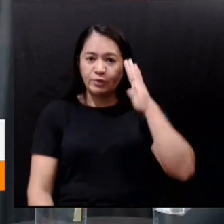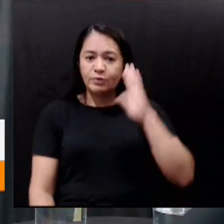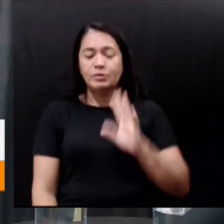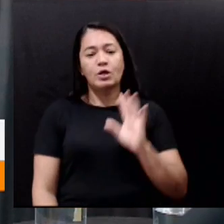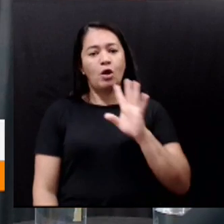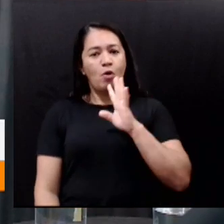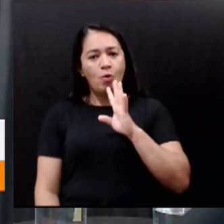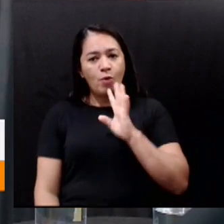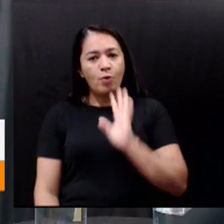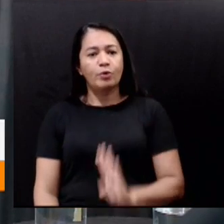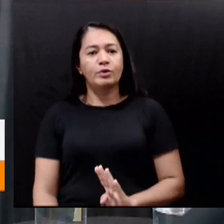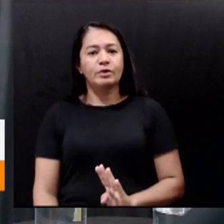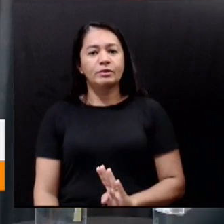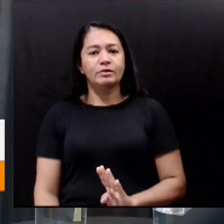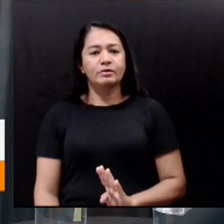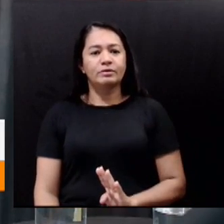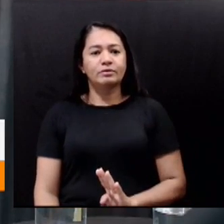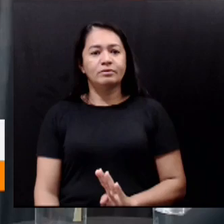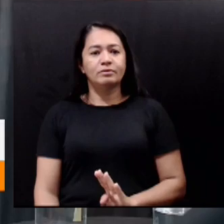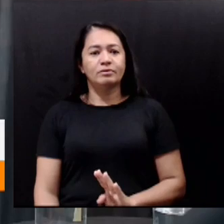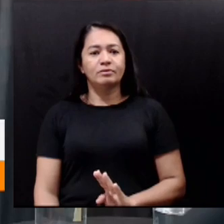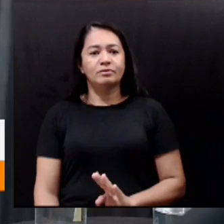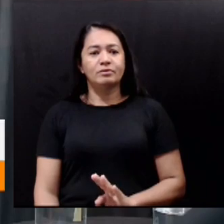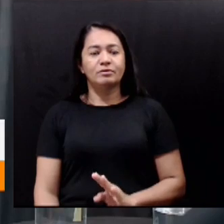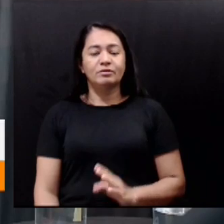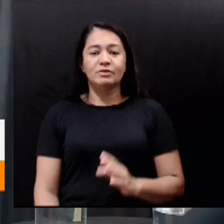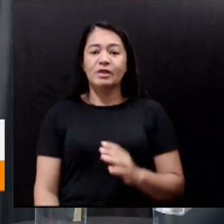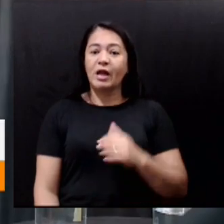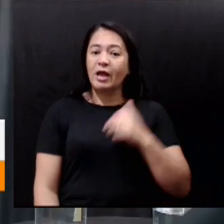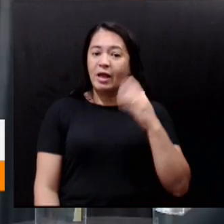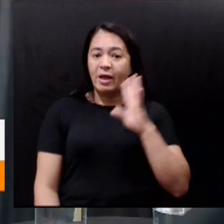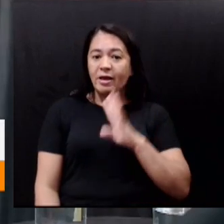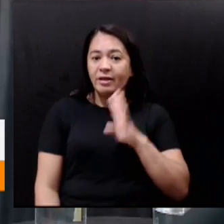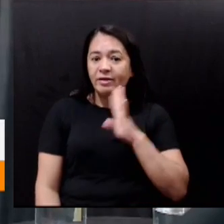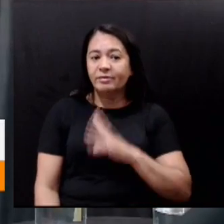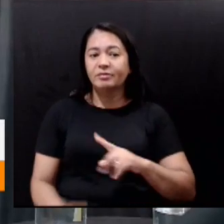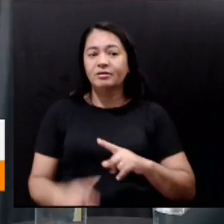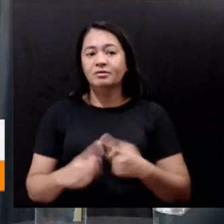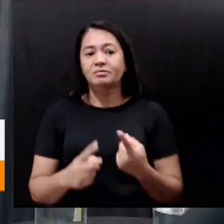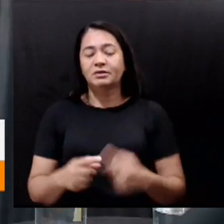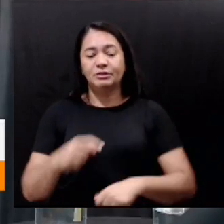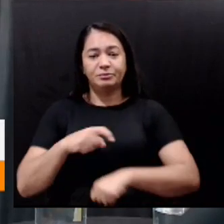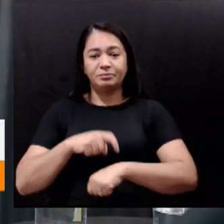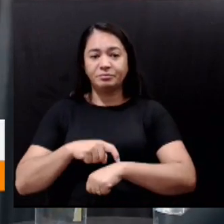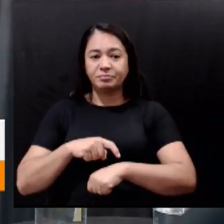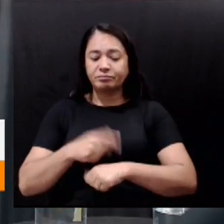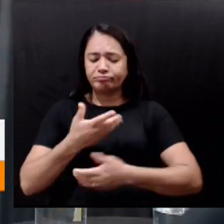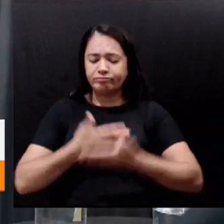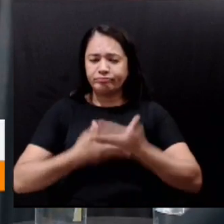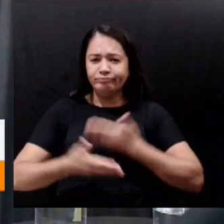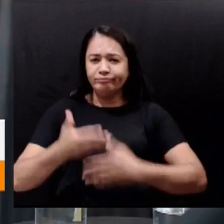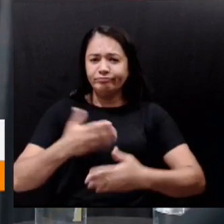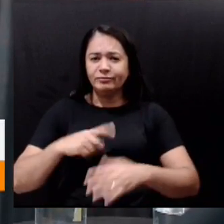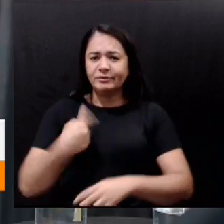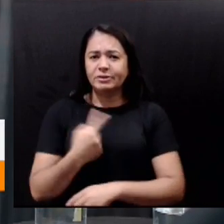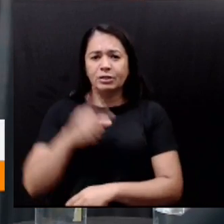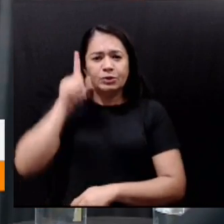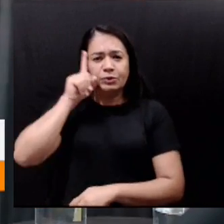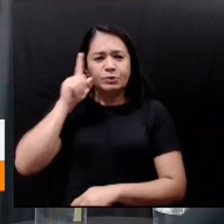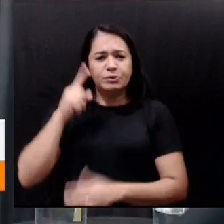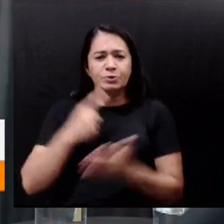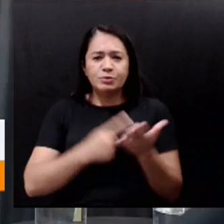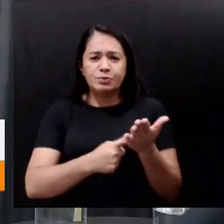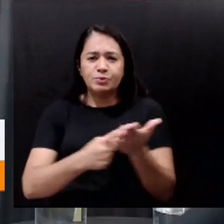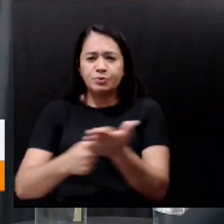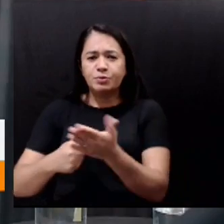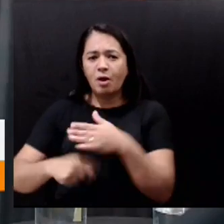vizinhos, é uma alternativa muito interessante, mas quando a gente está naquele momento envolvido nas nossas rotinas, naquilo que a gente está fazendo, piloto